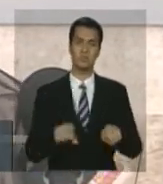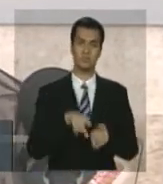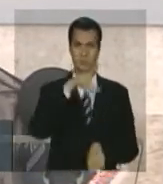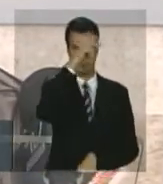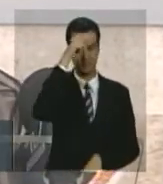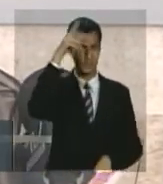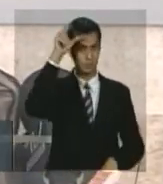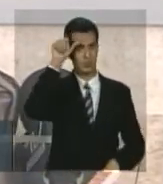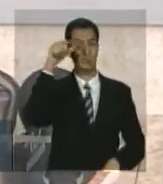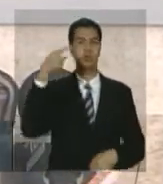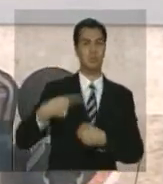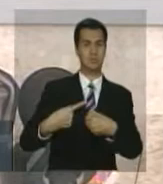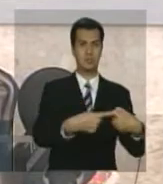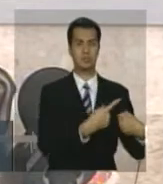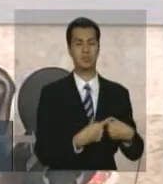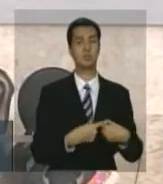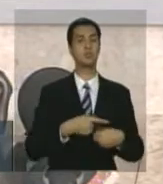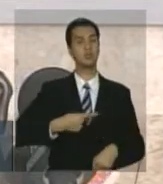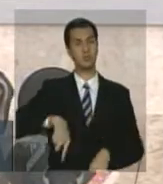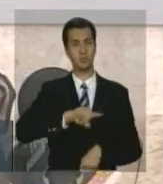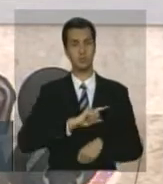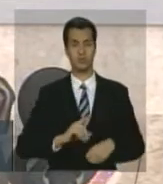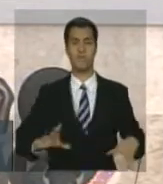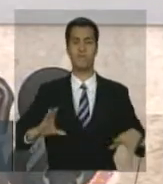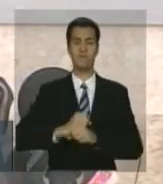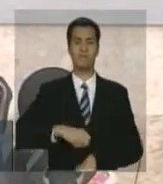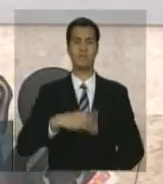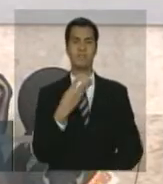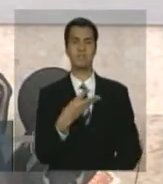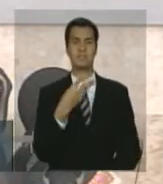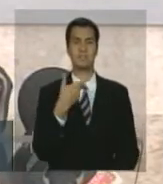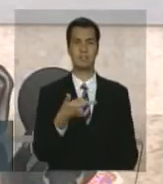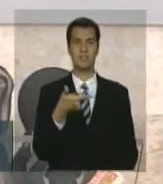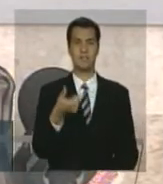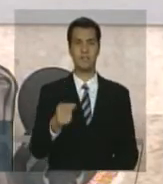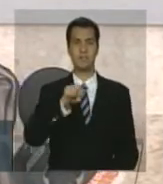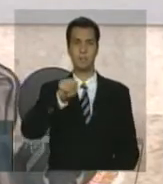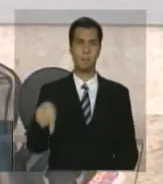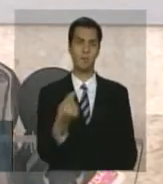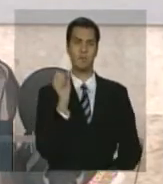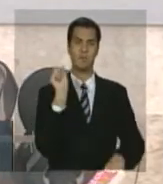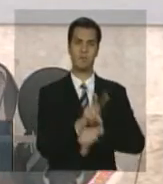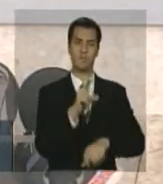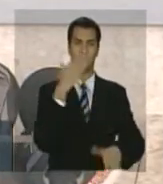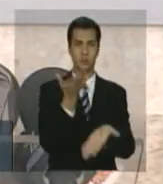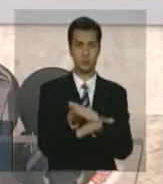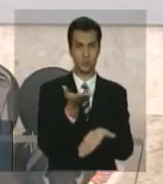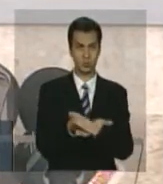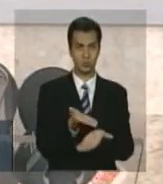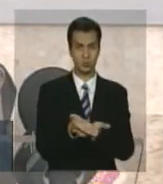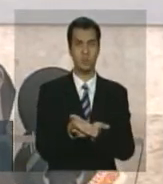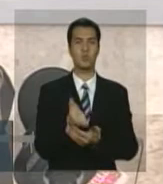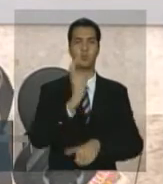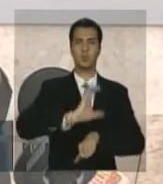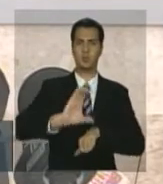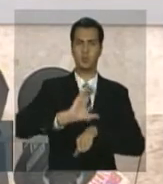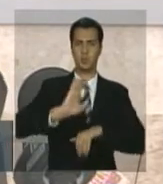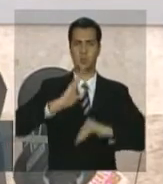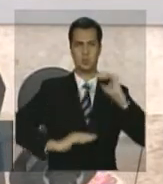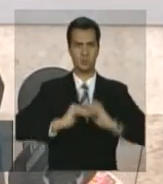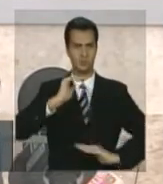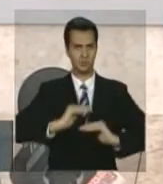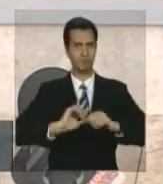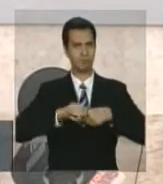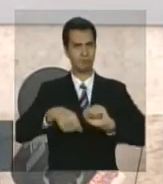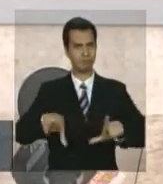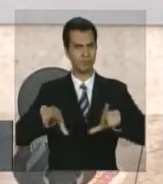Essas 300 mil vagas vão permitir não só, né, obviamente, entre formandos e pessoas cursando, né, os cursos de qualificação